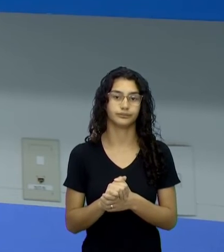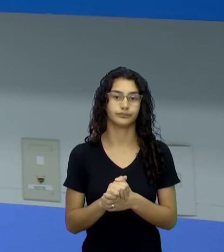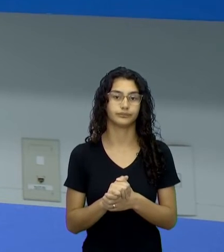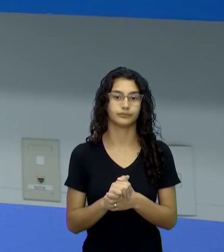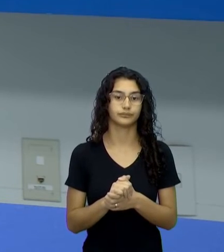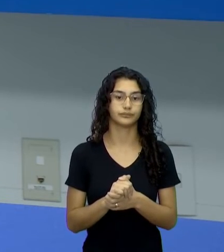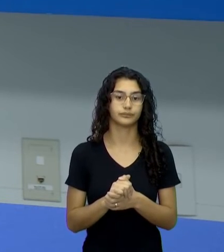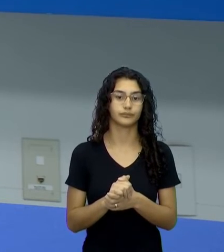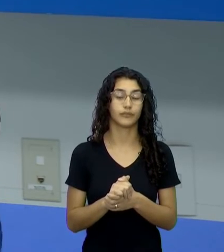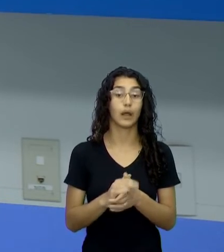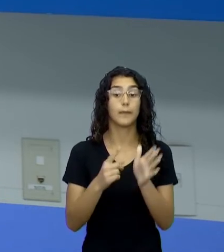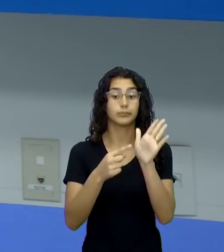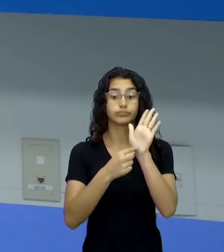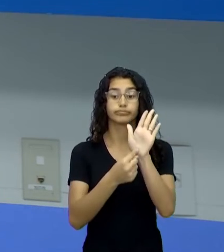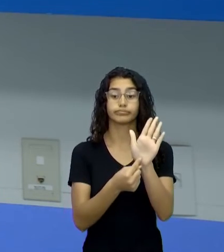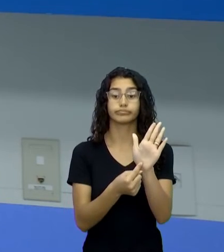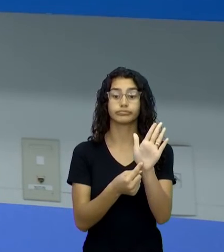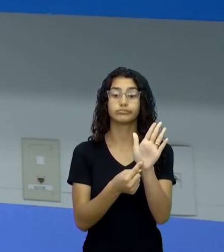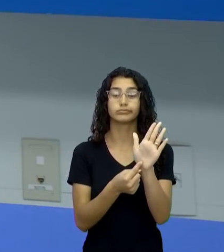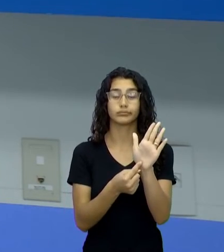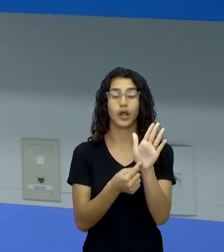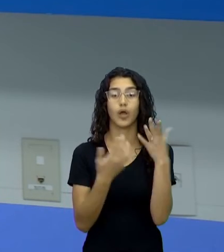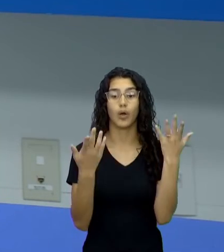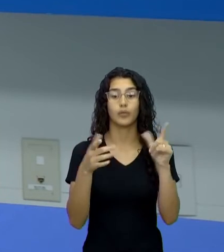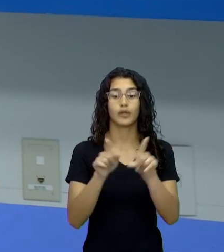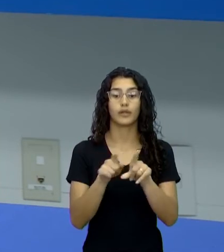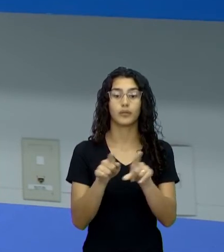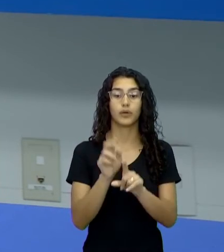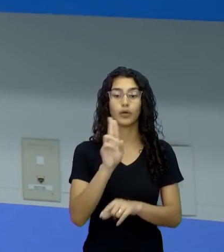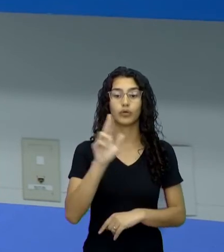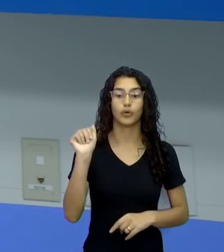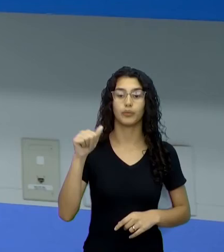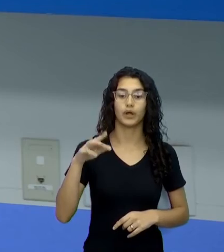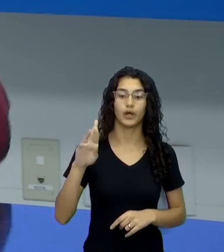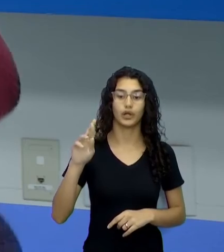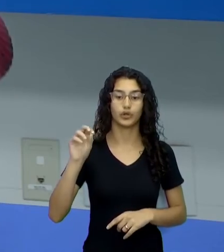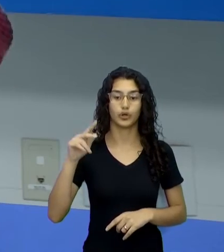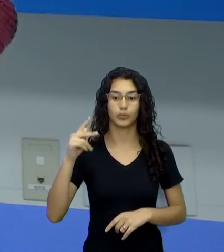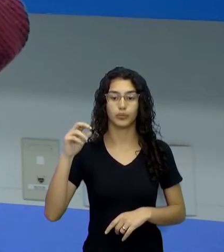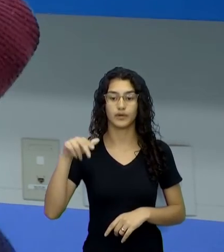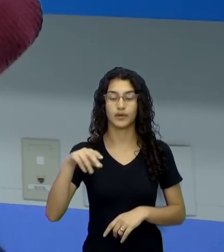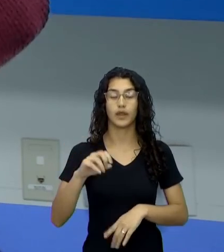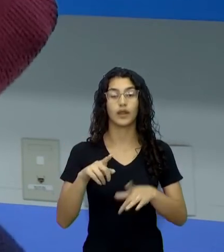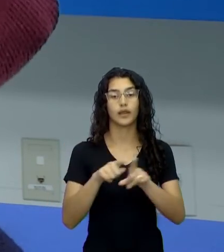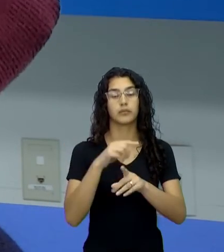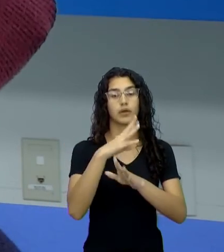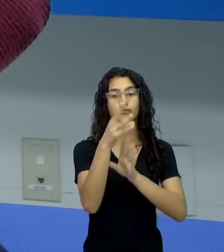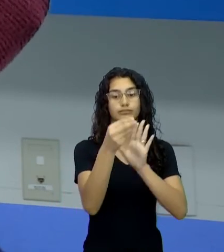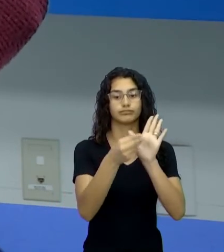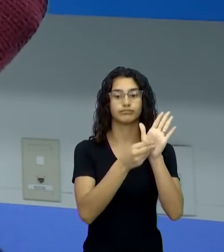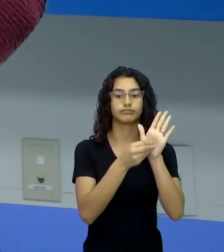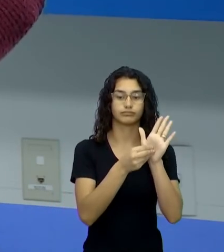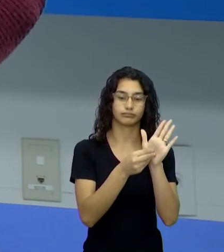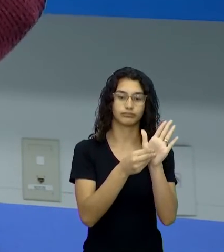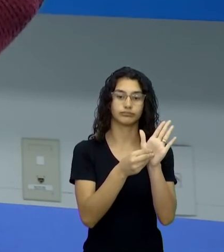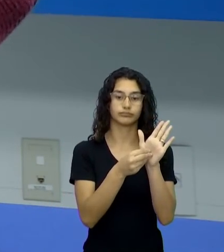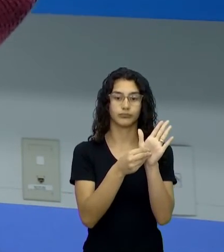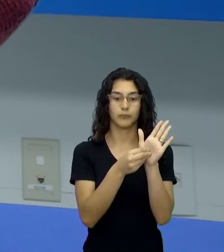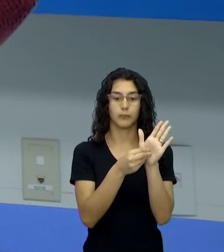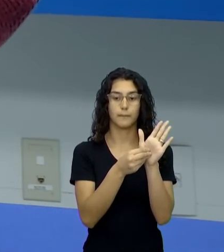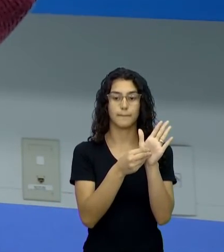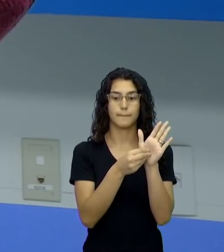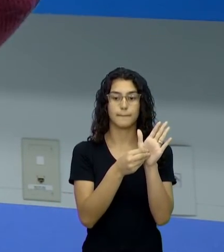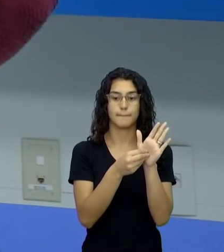eh simbólicas né quanto o nome antropoceno e que colocam as suas colocam suas